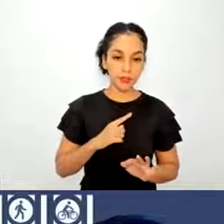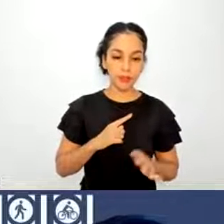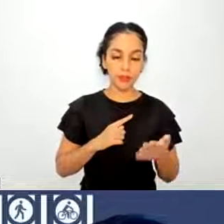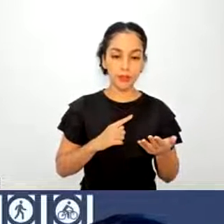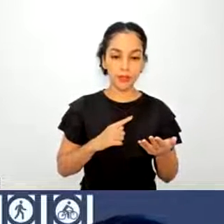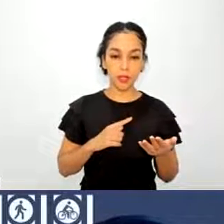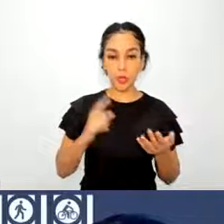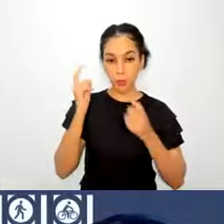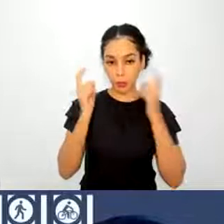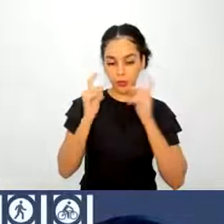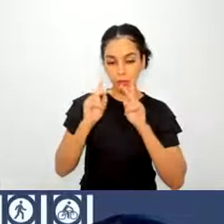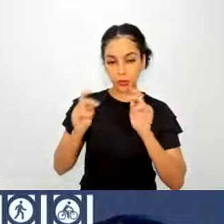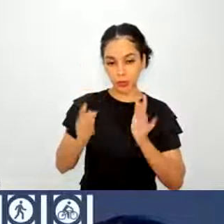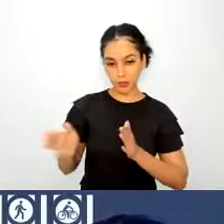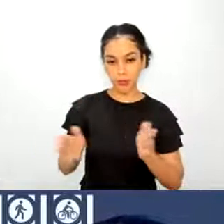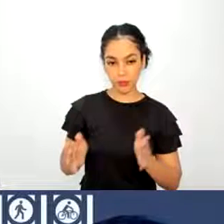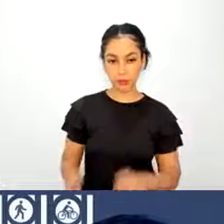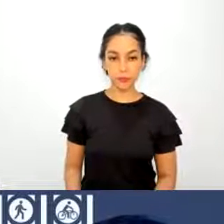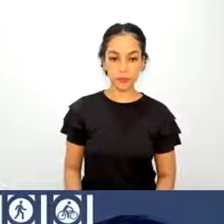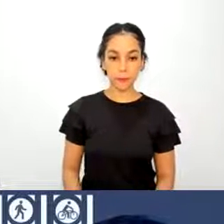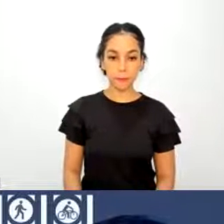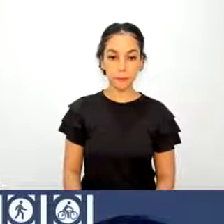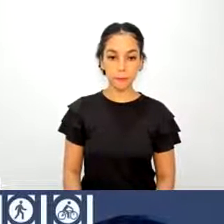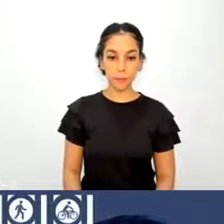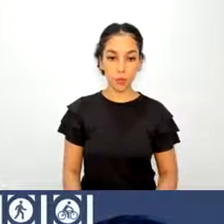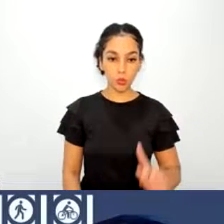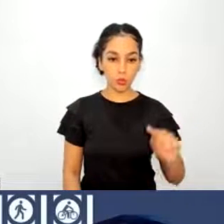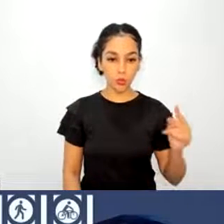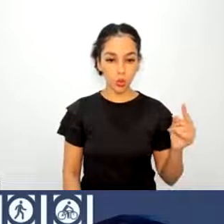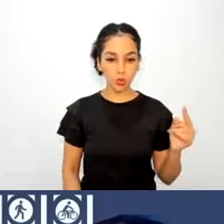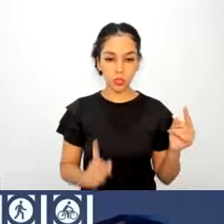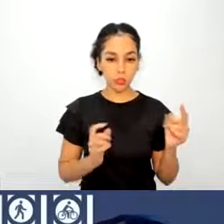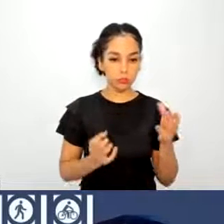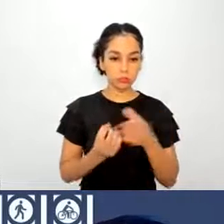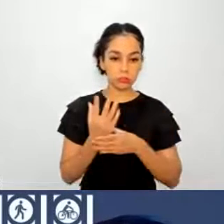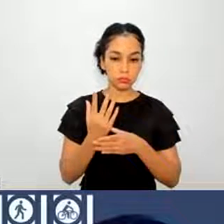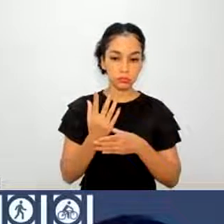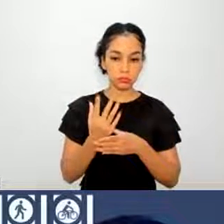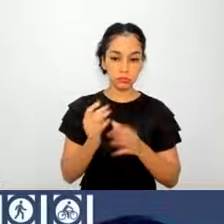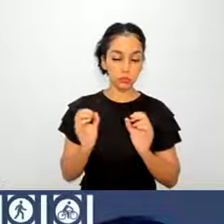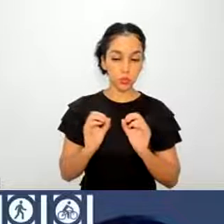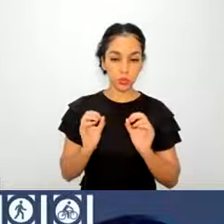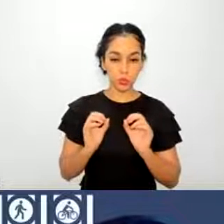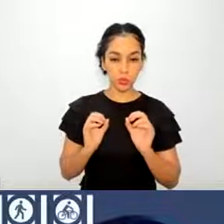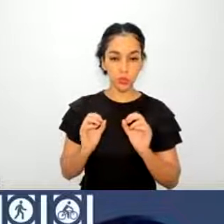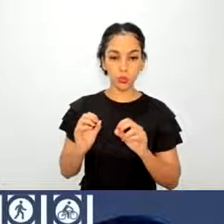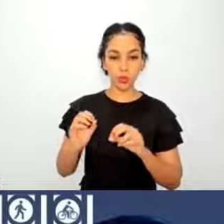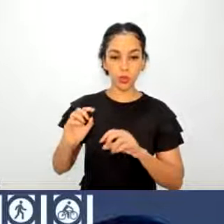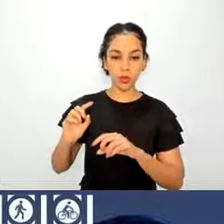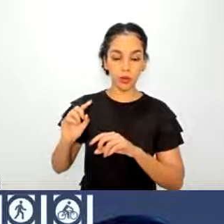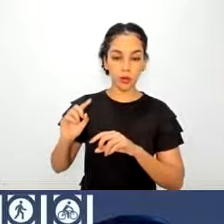essa preocupação, né? Nenhum dos outros casos criou nenhum elemento que pudesse vencer, por exemplo,